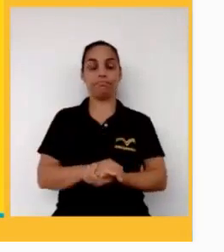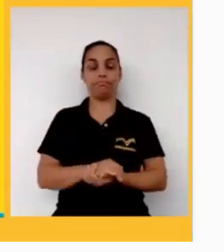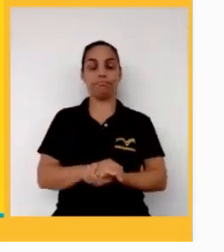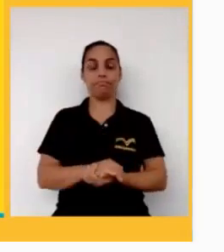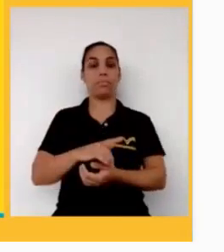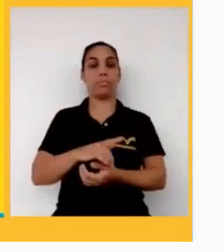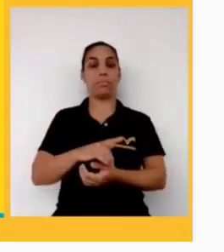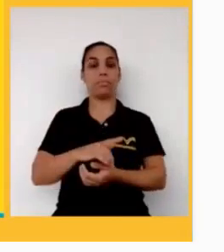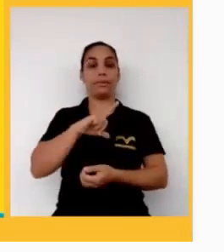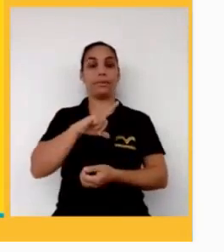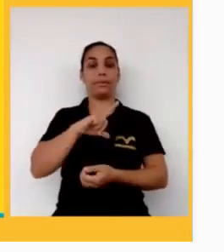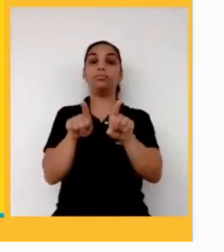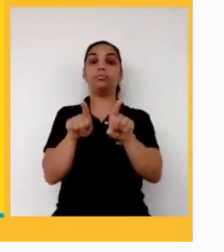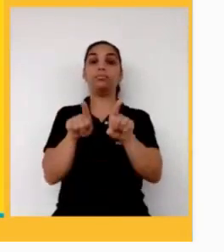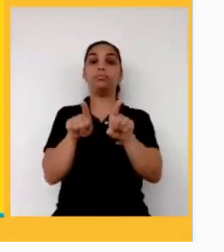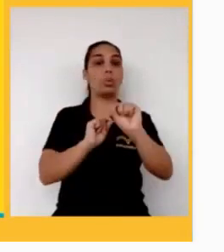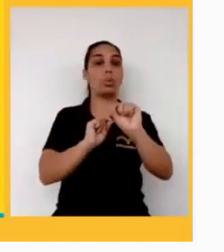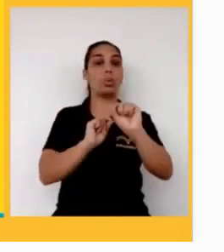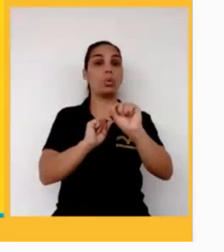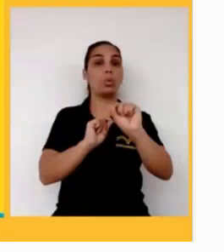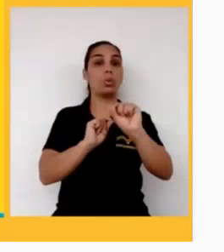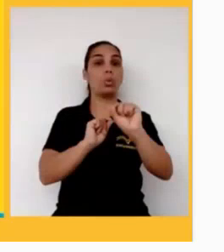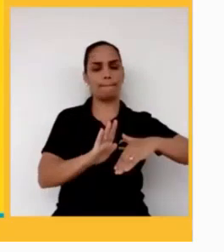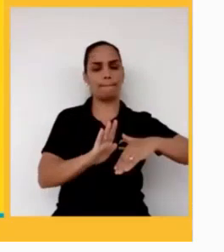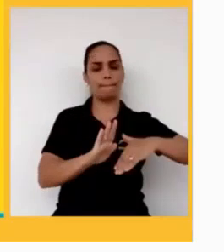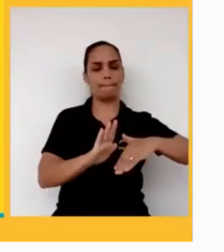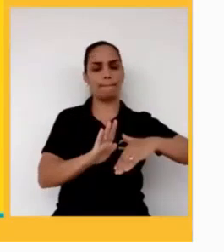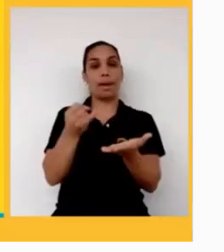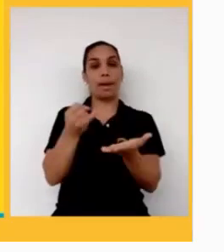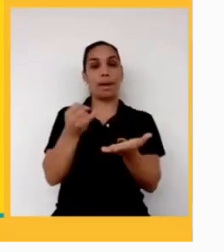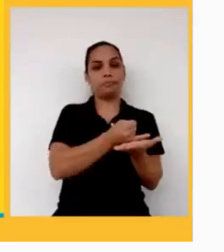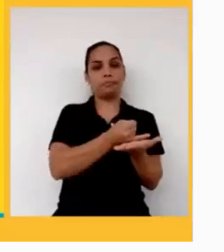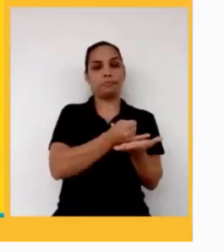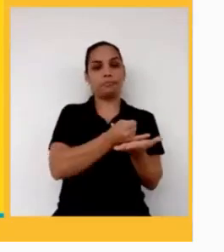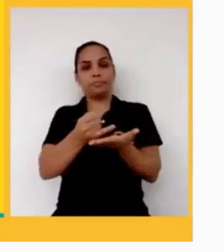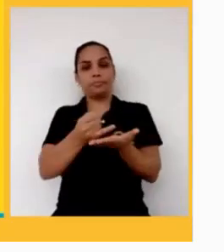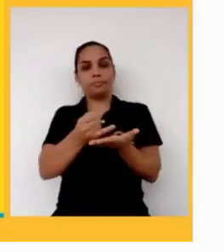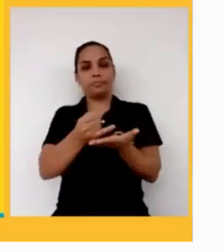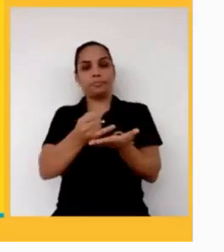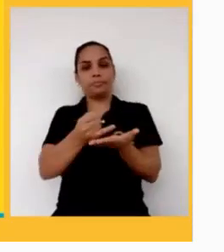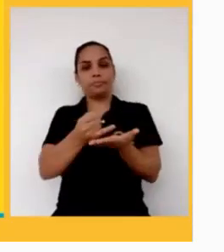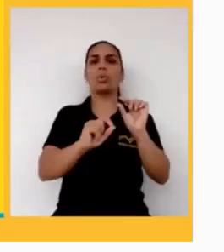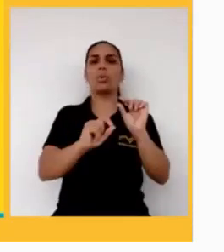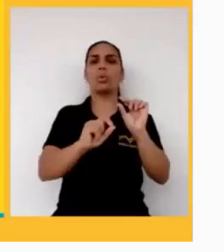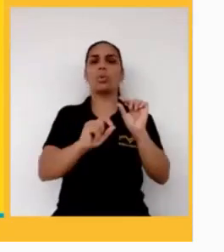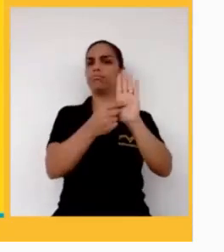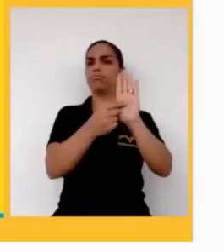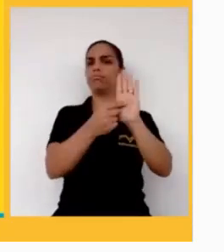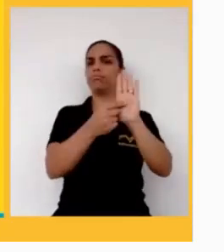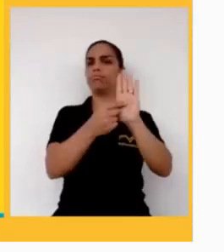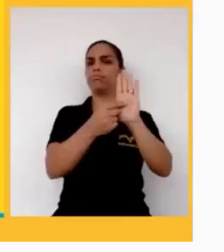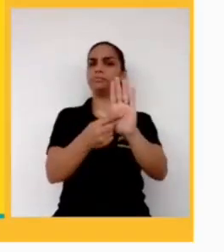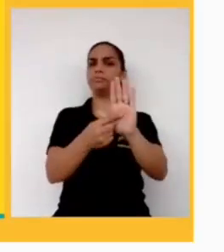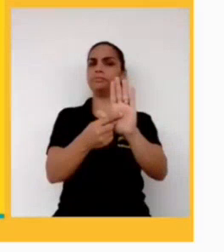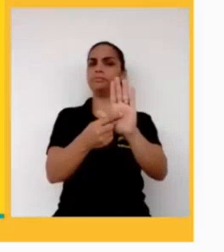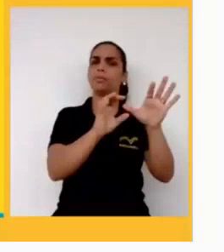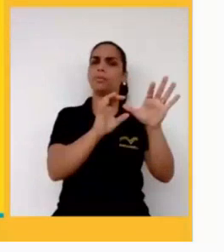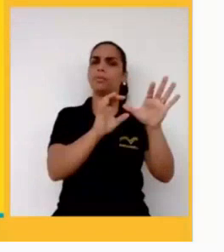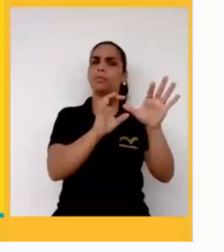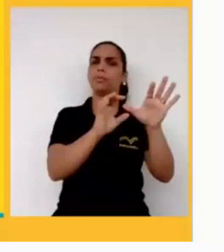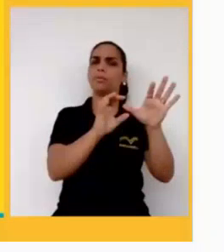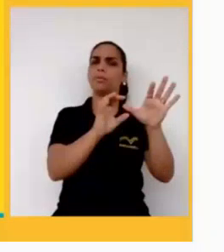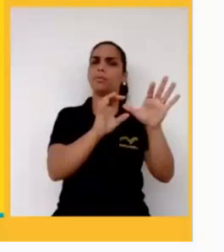o desenvolvimento da introdução, em que apresenta a contextualização do